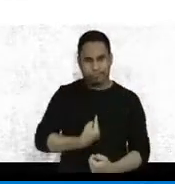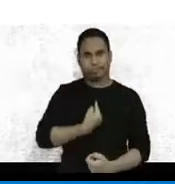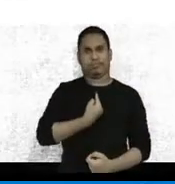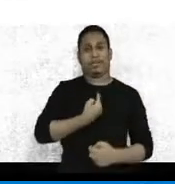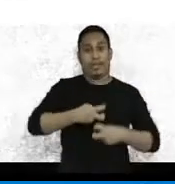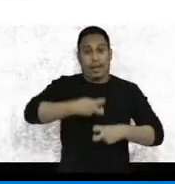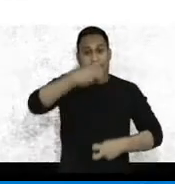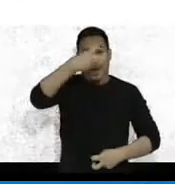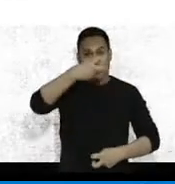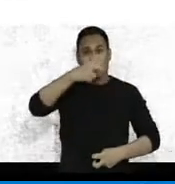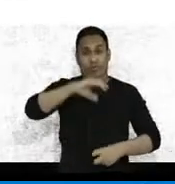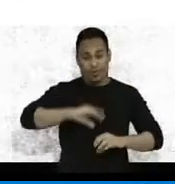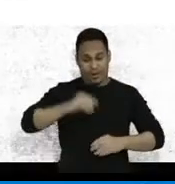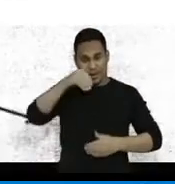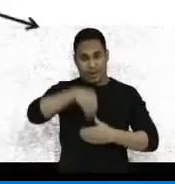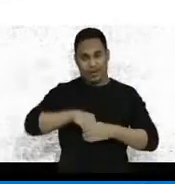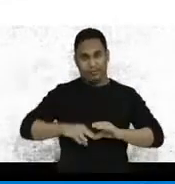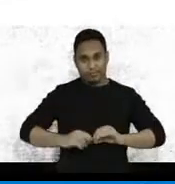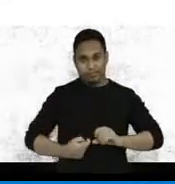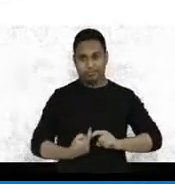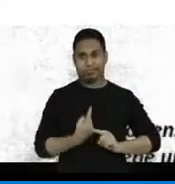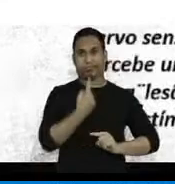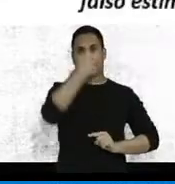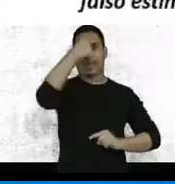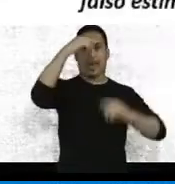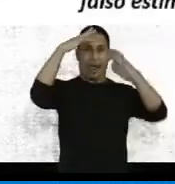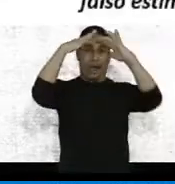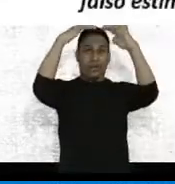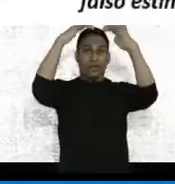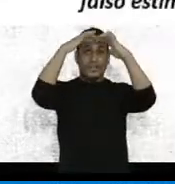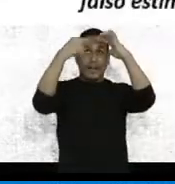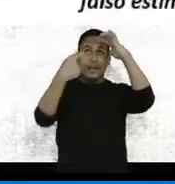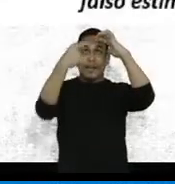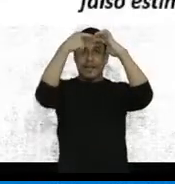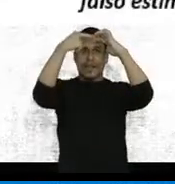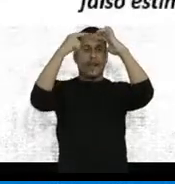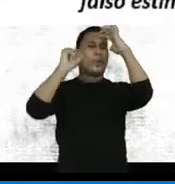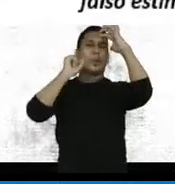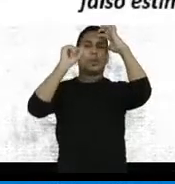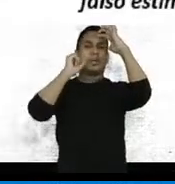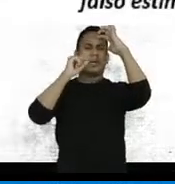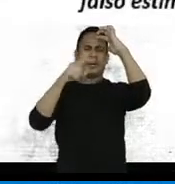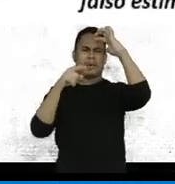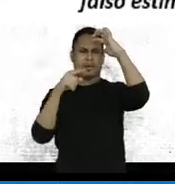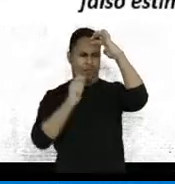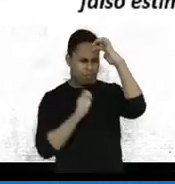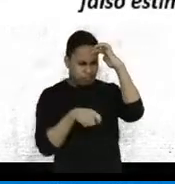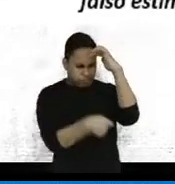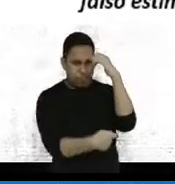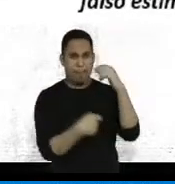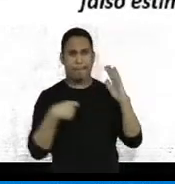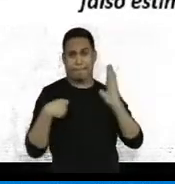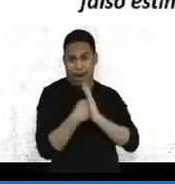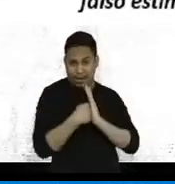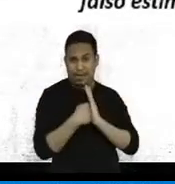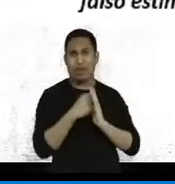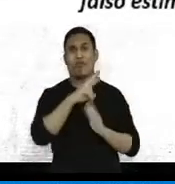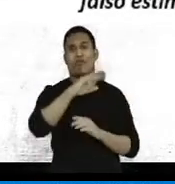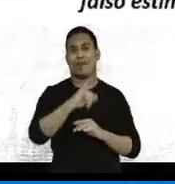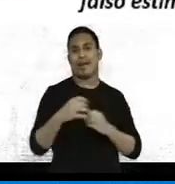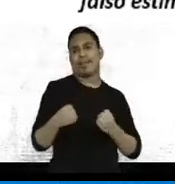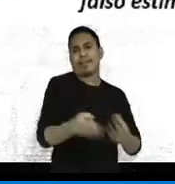vai achar que você realmente bateu essa região e vai interpretar de um jeito errado, mandando